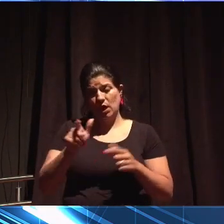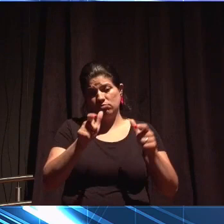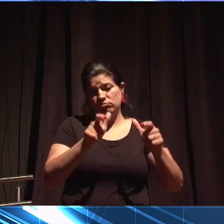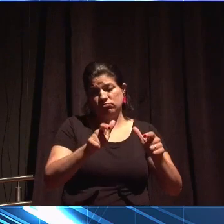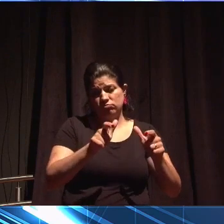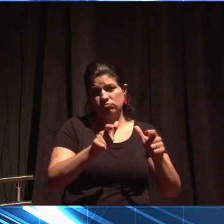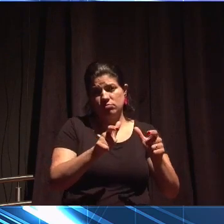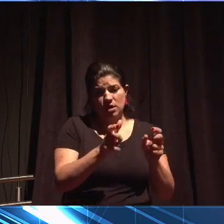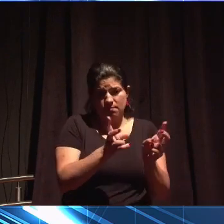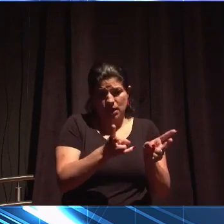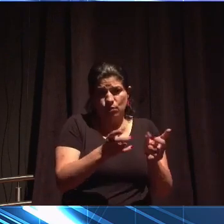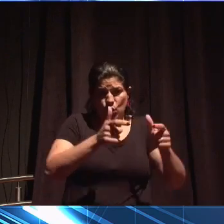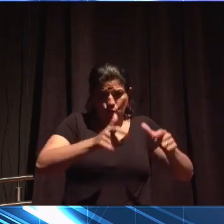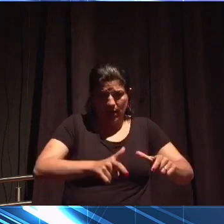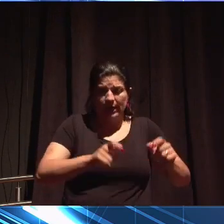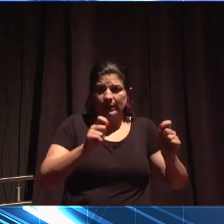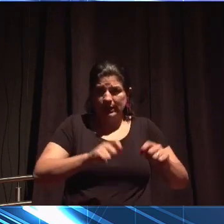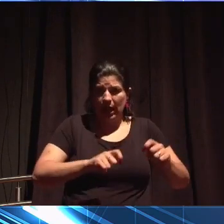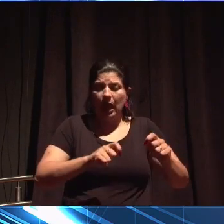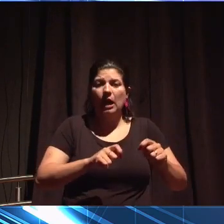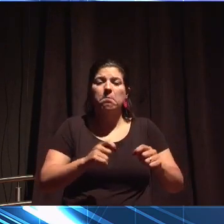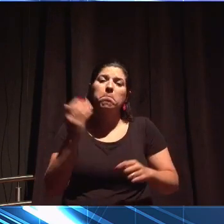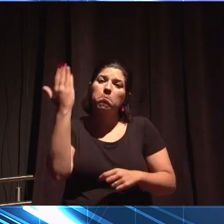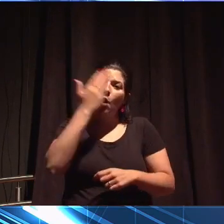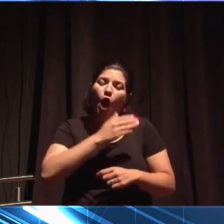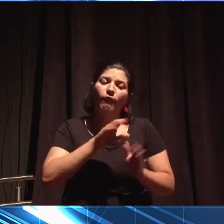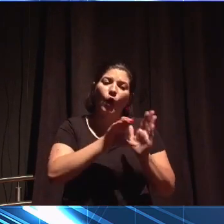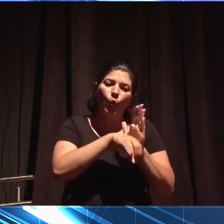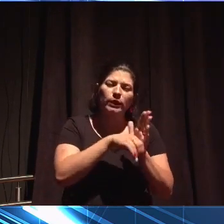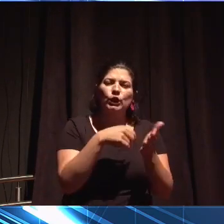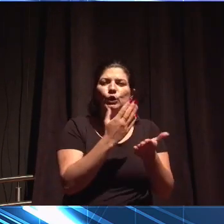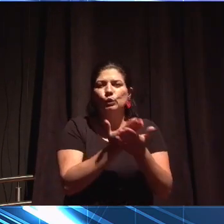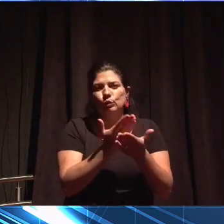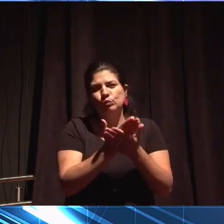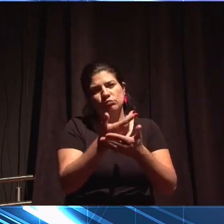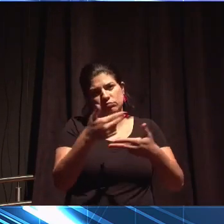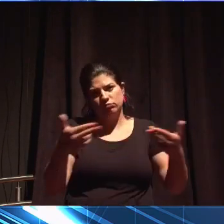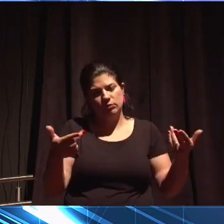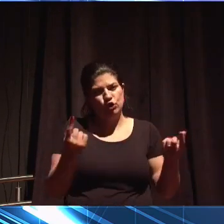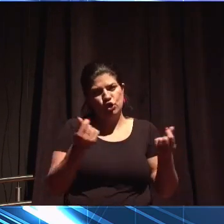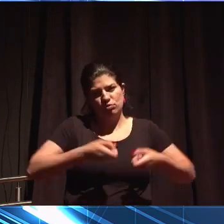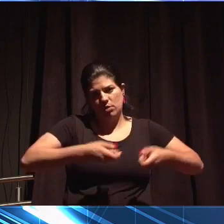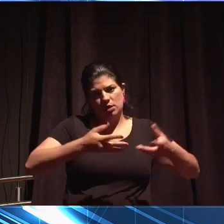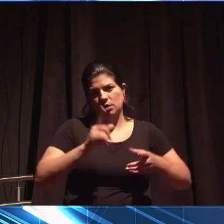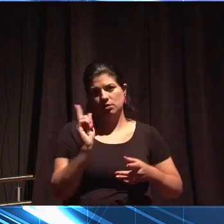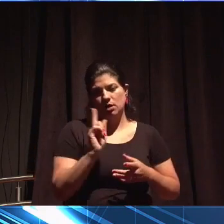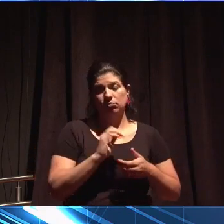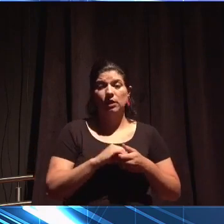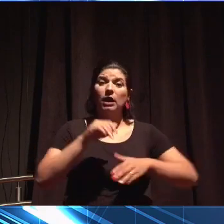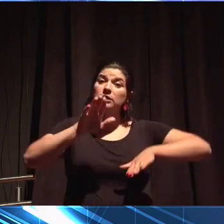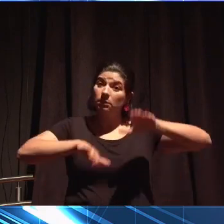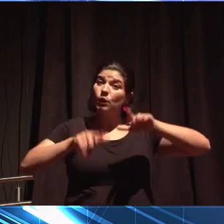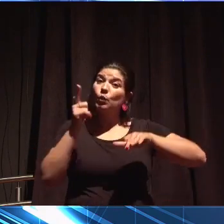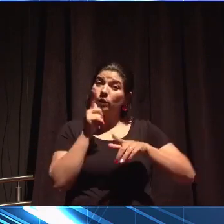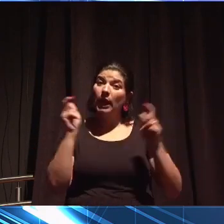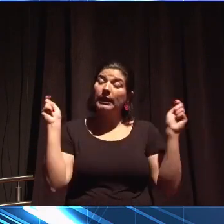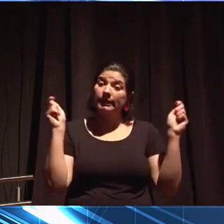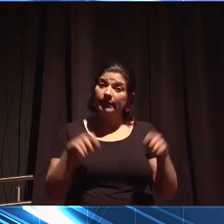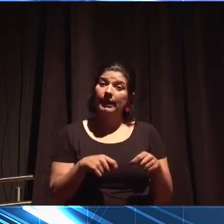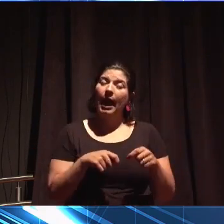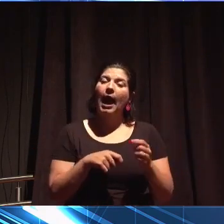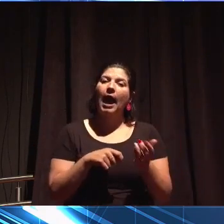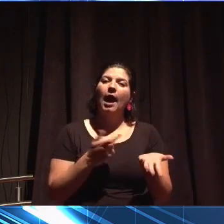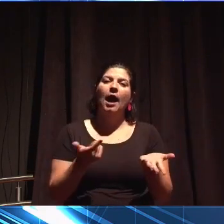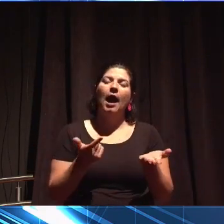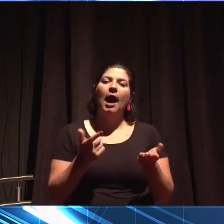localmente para conseguir provar os nossos conceitos, né? Estudar, tal. Sim. Já não gasta. Dependendo, tem gente que consegue fazer algumas